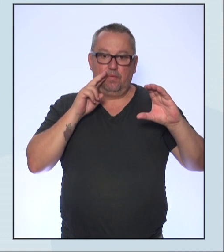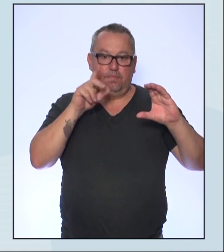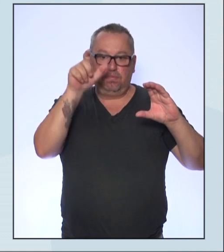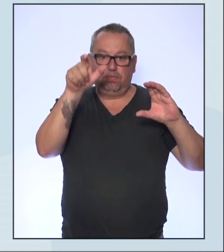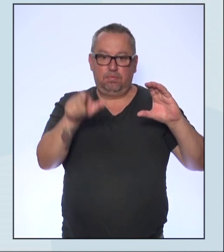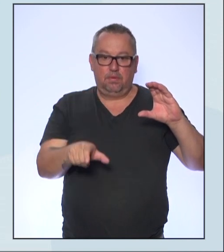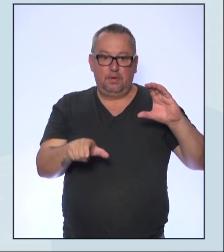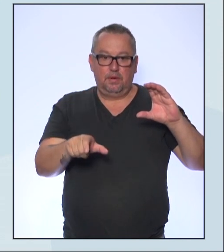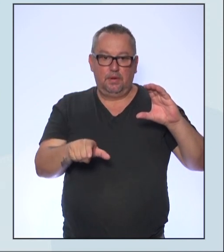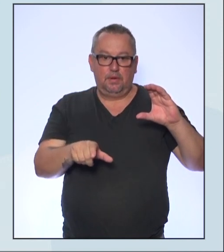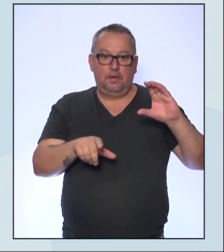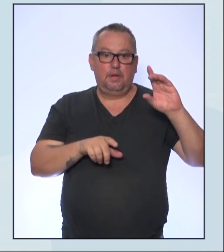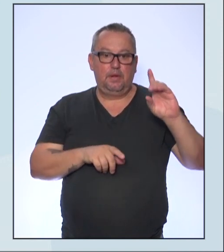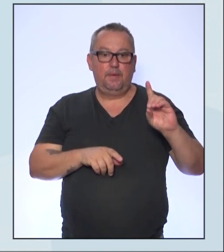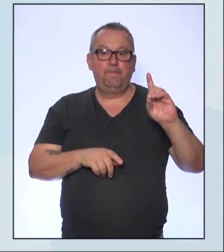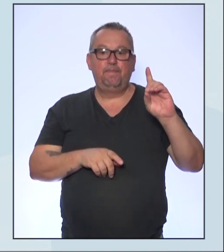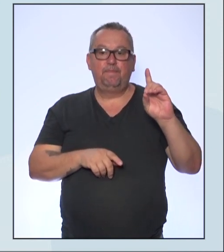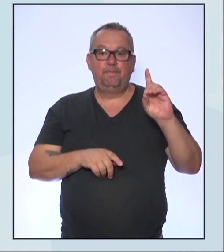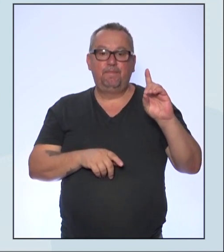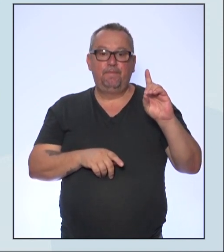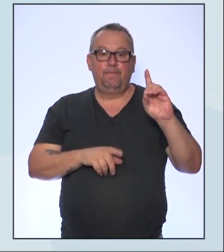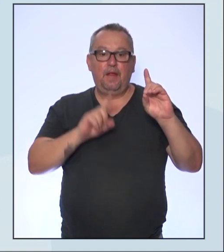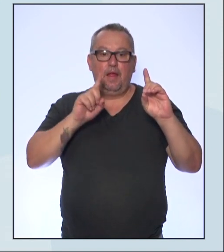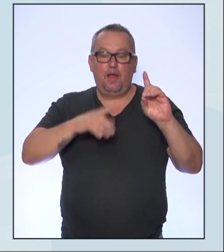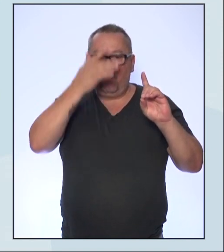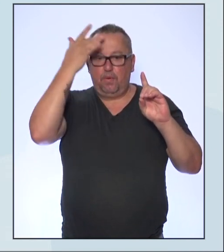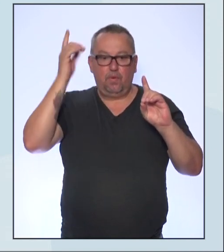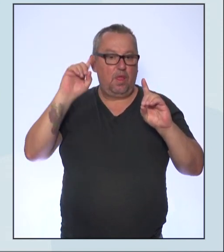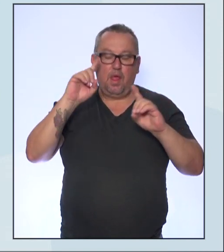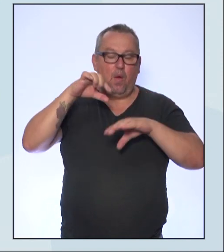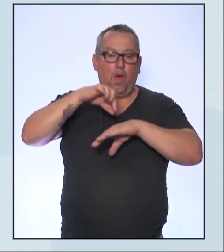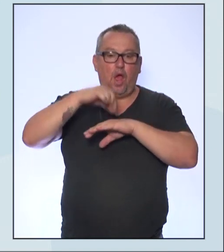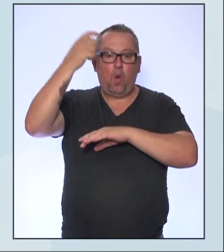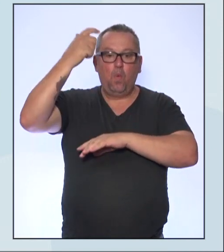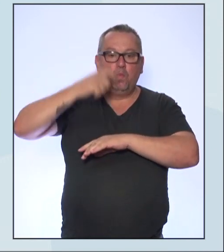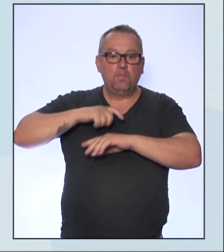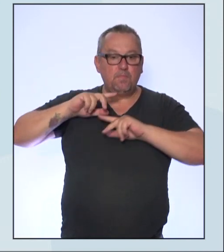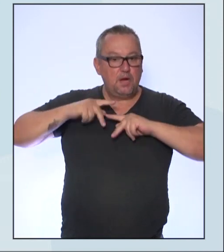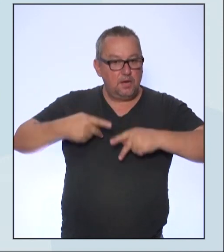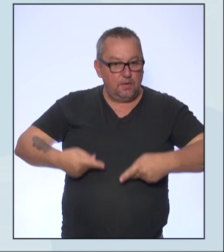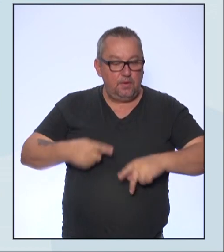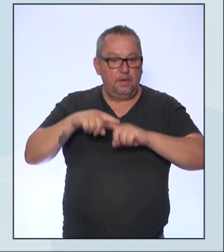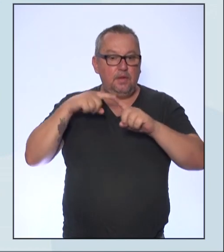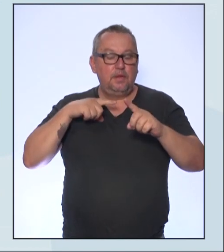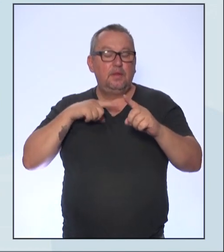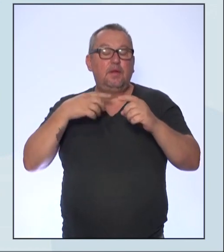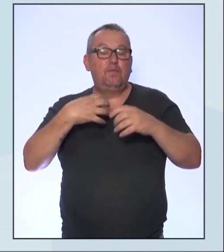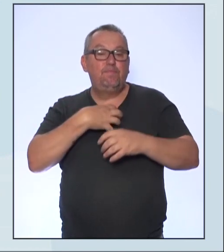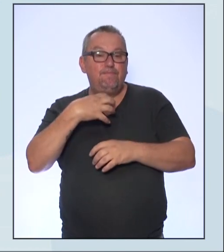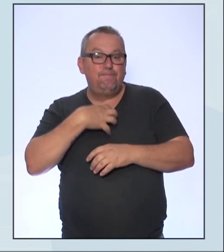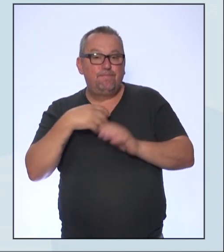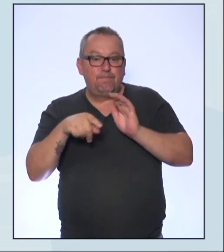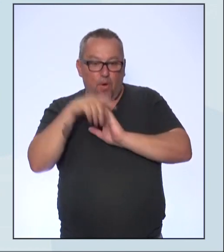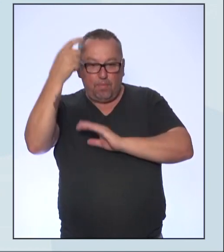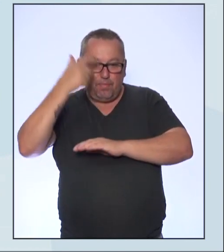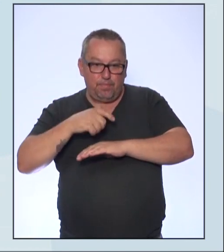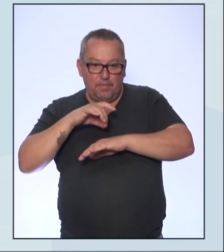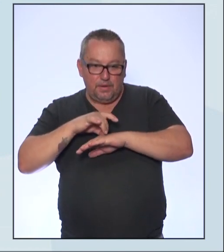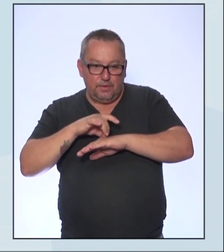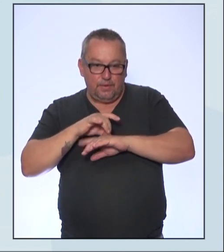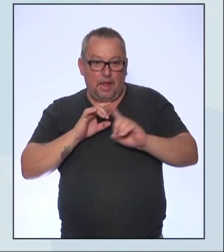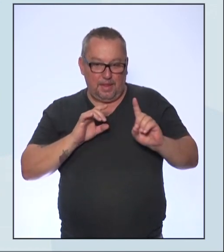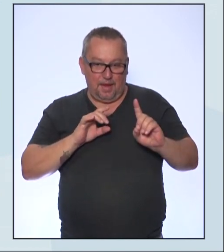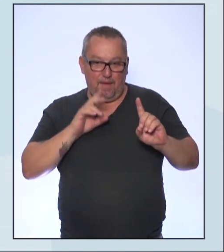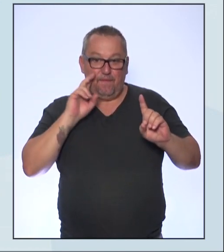personagens da fábula. Letra D, são seres inumanos que na fábula têm comportamentos humanos. Vamos